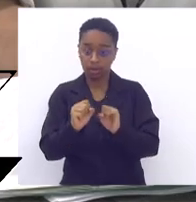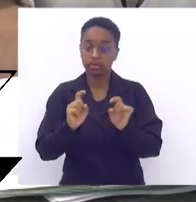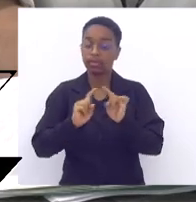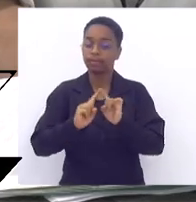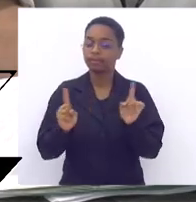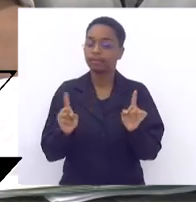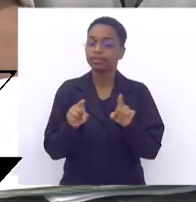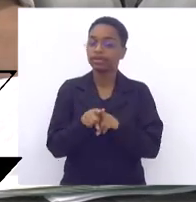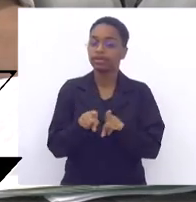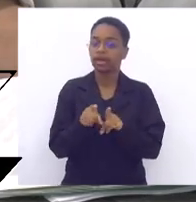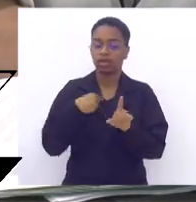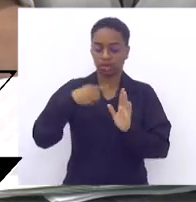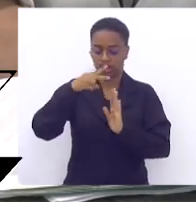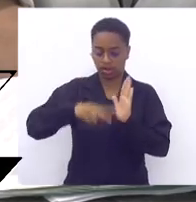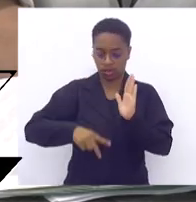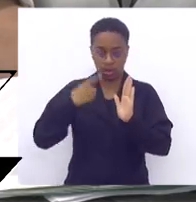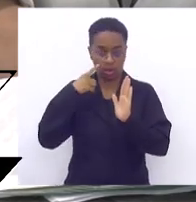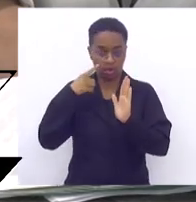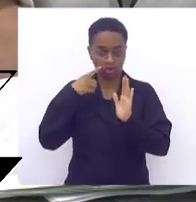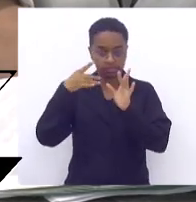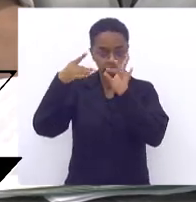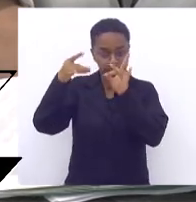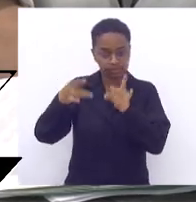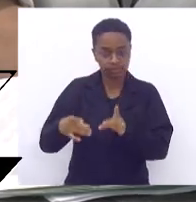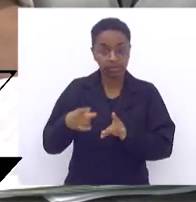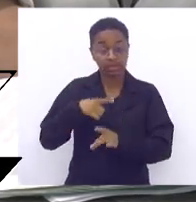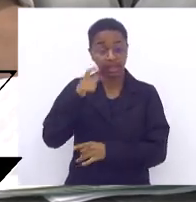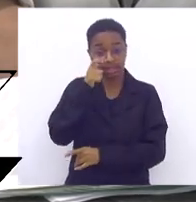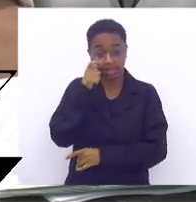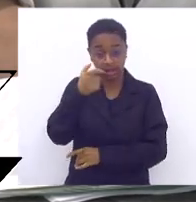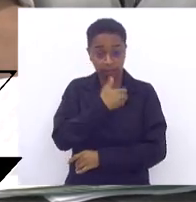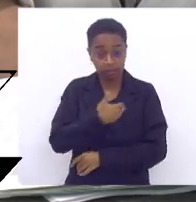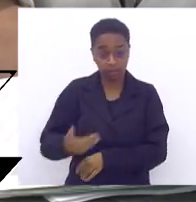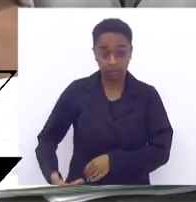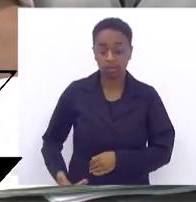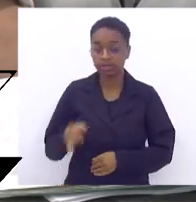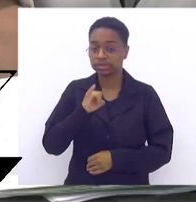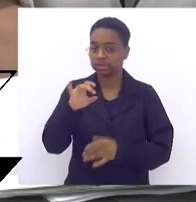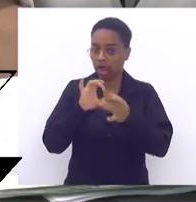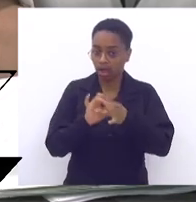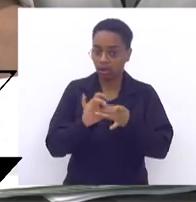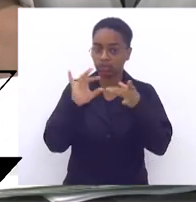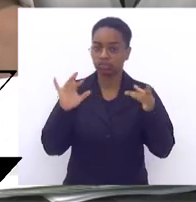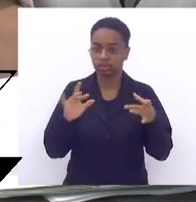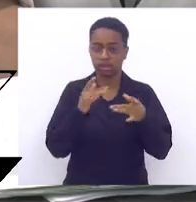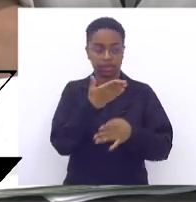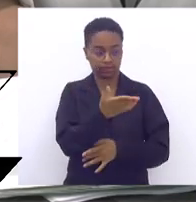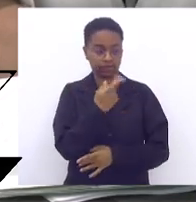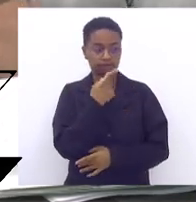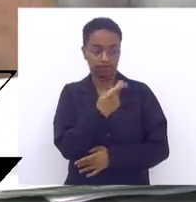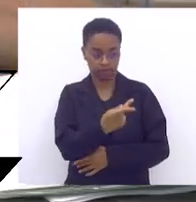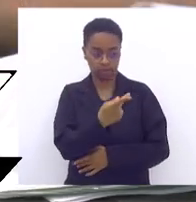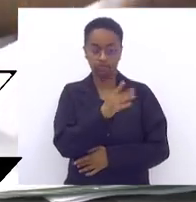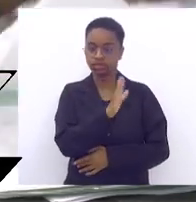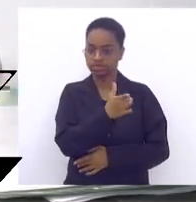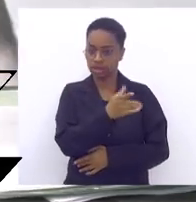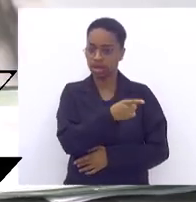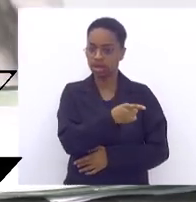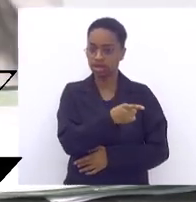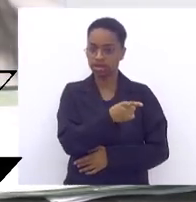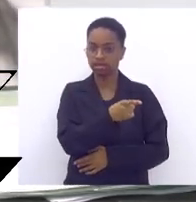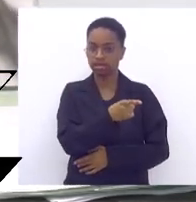como eu li aqui, tudo que é de interesse público devidamente autorizado, que o doutor Serginho chamou a atenção,